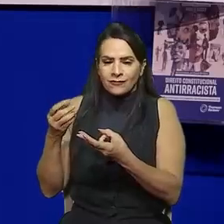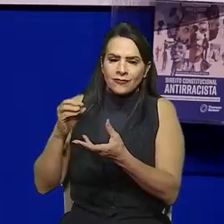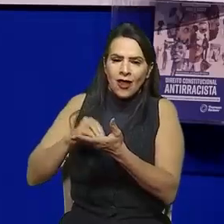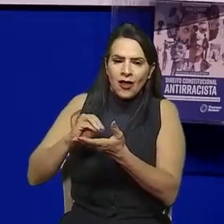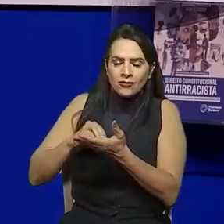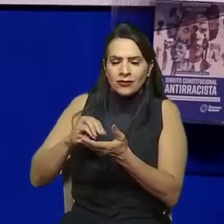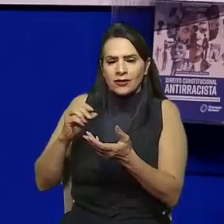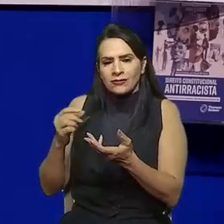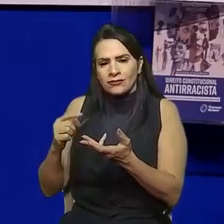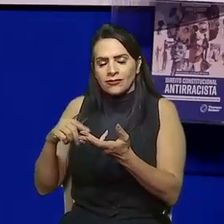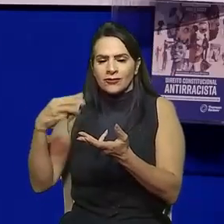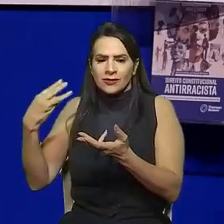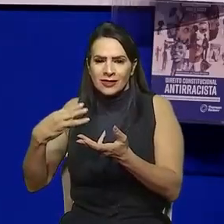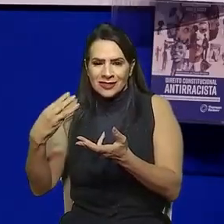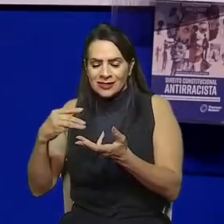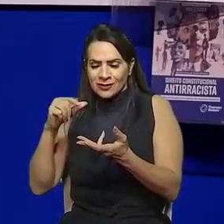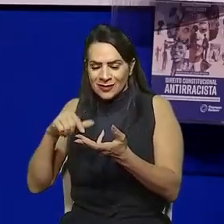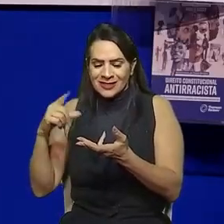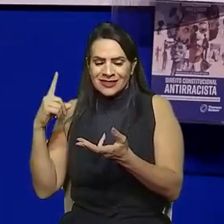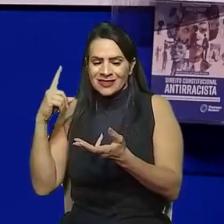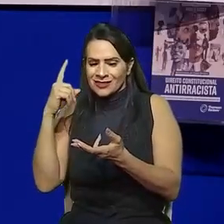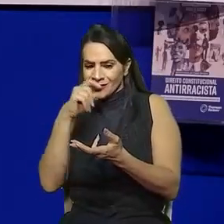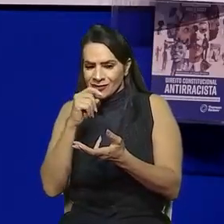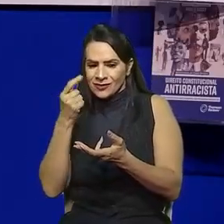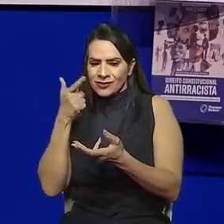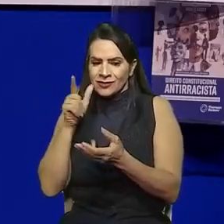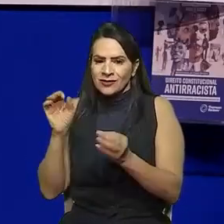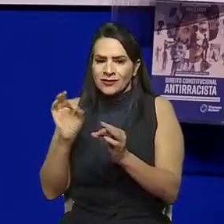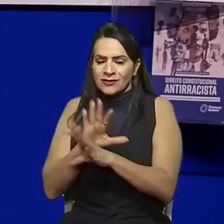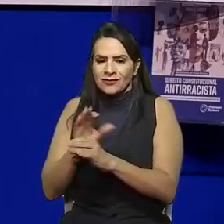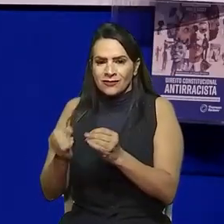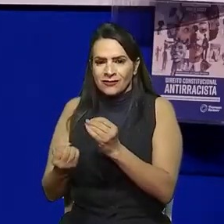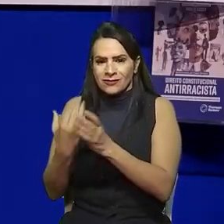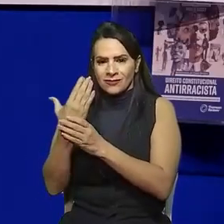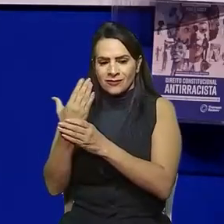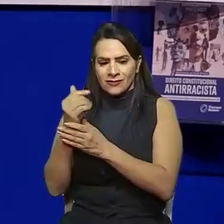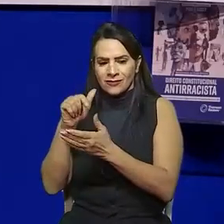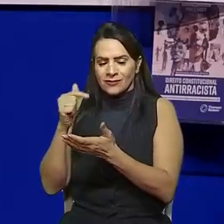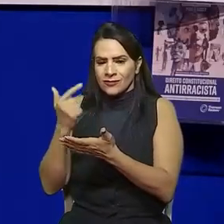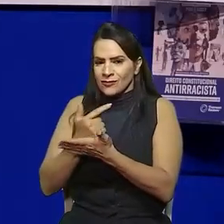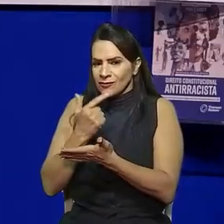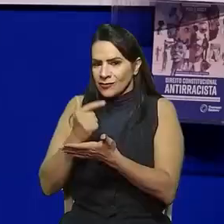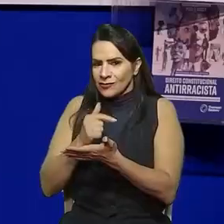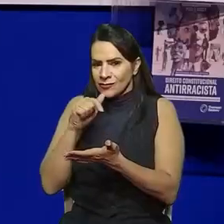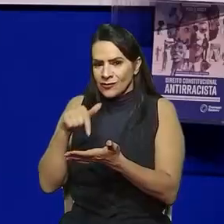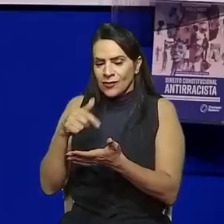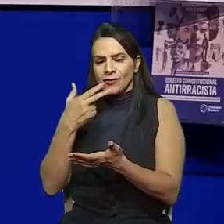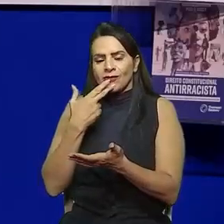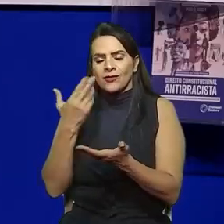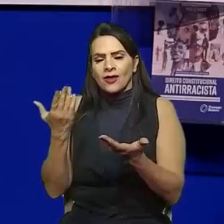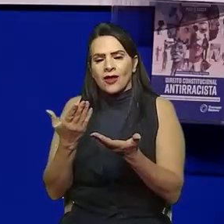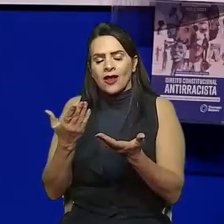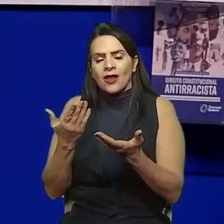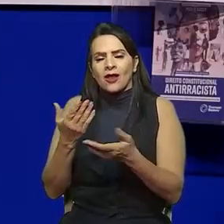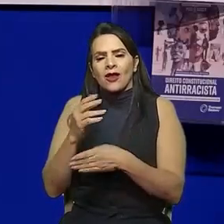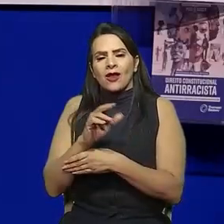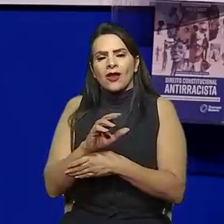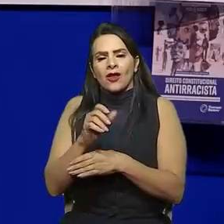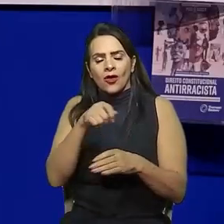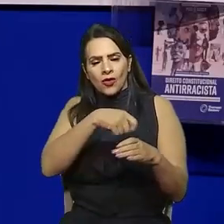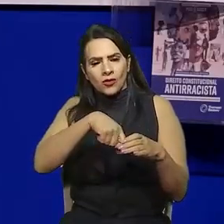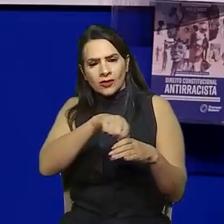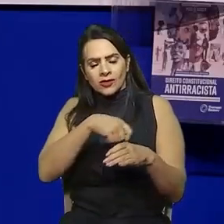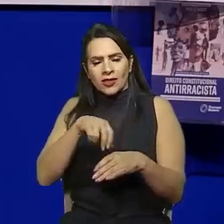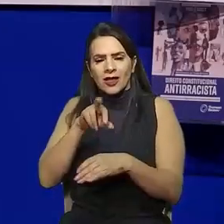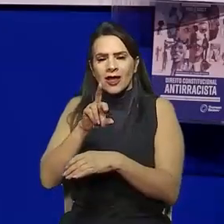mas esse terceiro está difícil, porque seria um livro sobre cozinha ritual. E